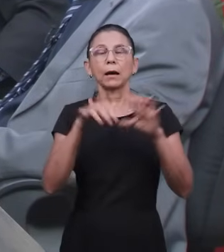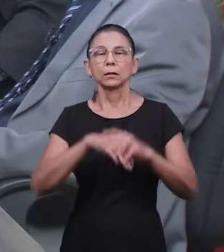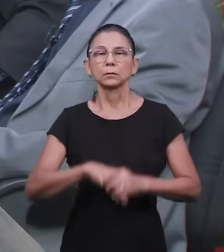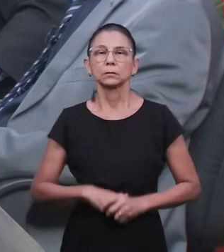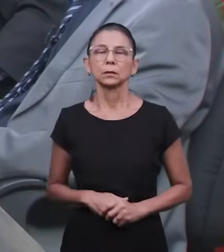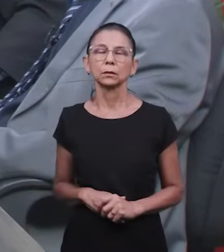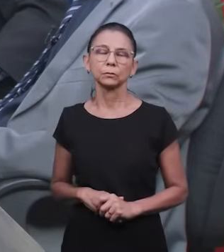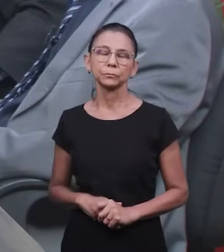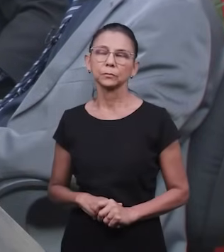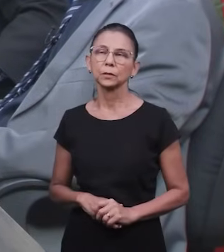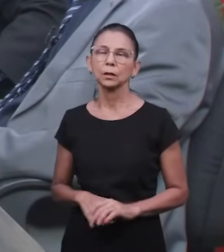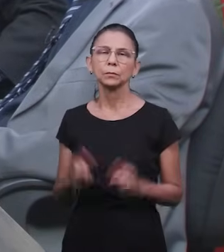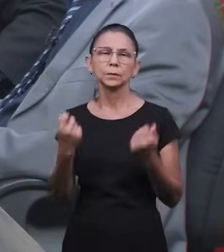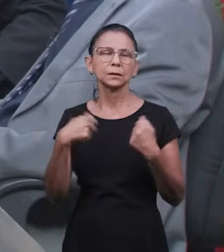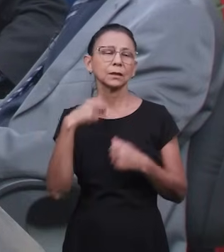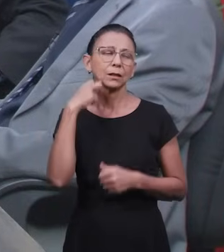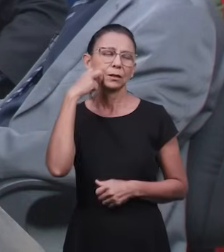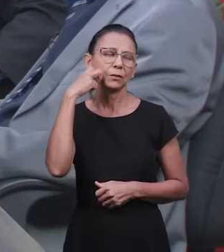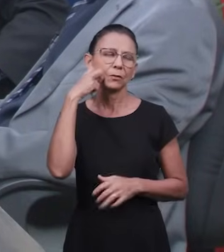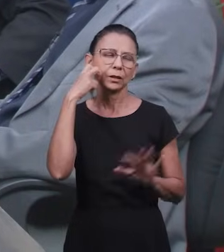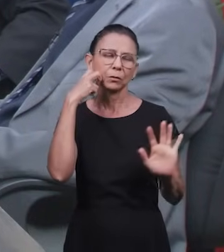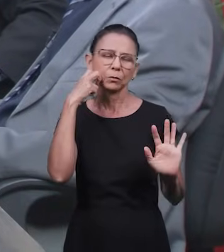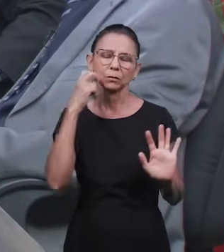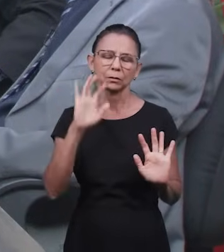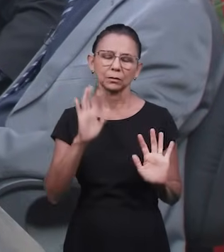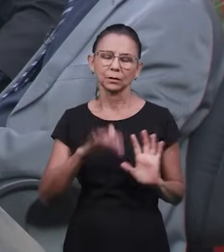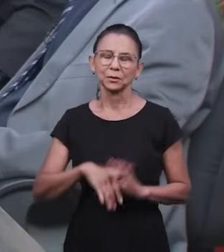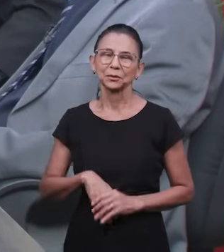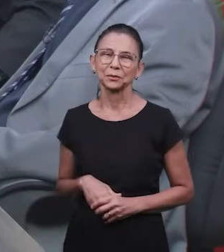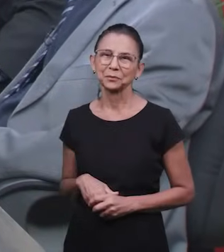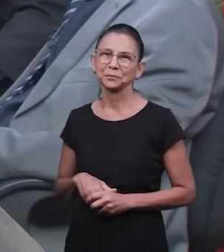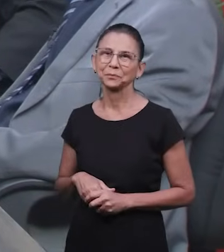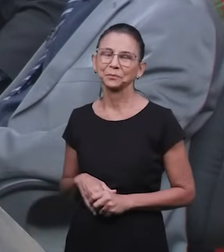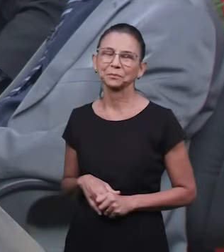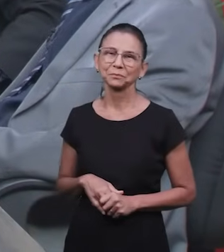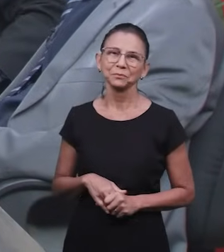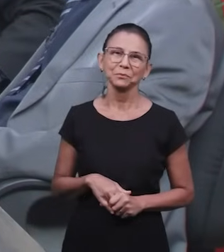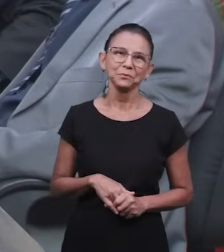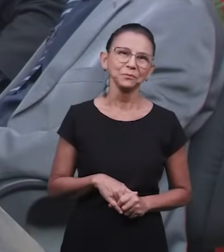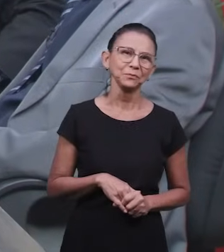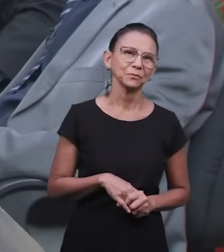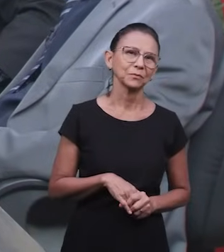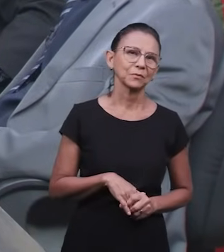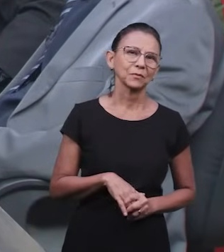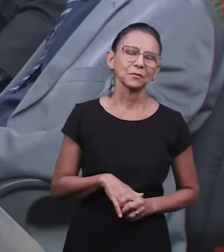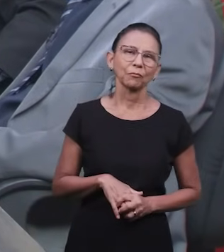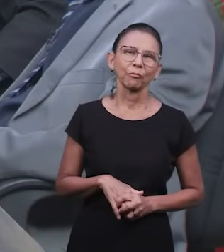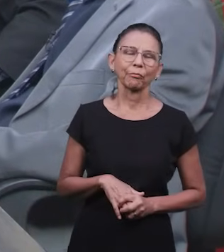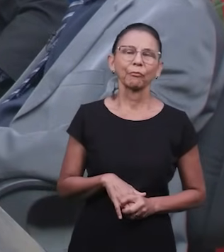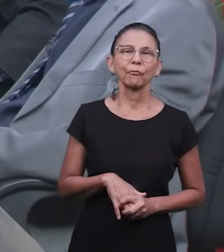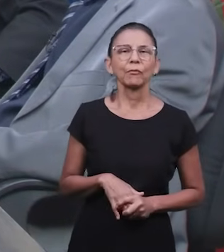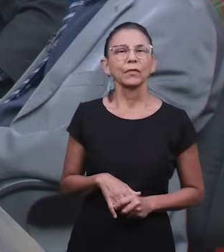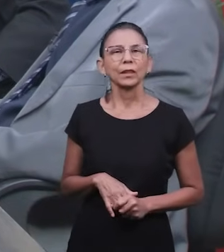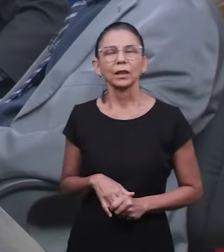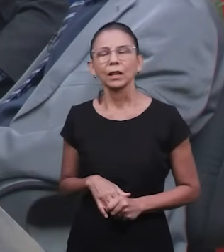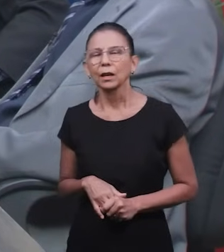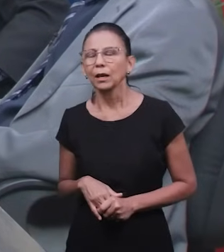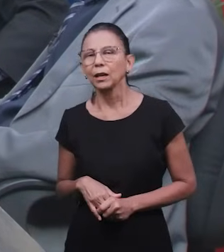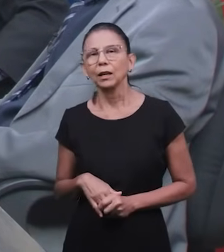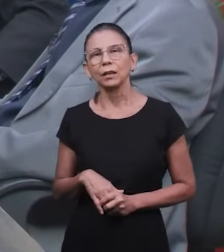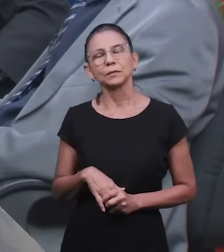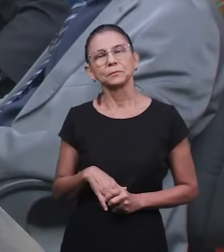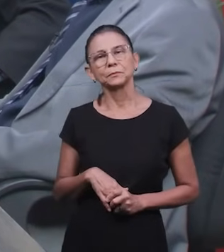que não precisa ter vergonha de voltar, porque o Senhor não vai expô-la. A igreja não vai expor a vida dela,